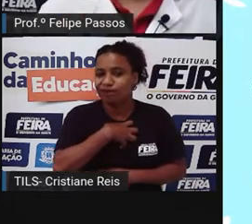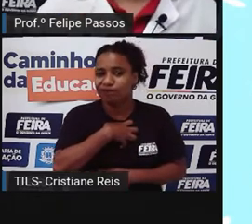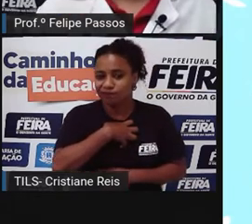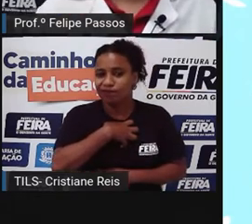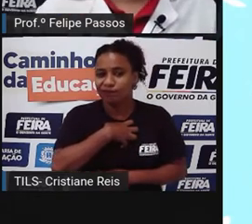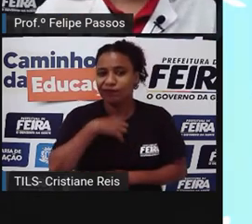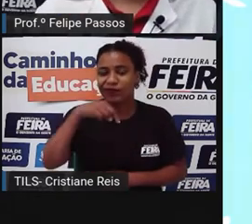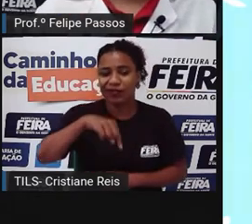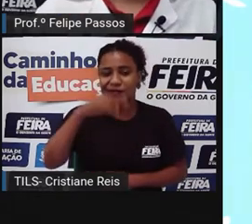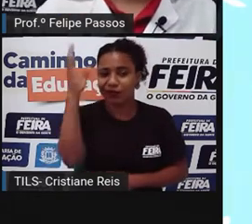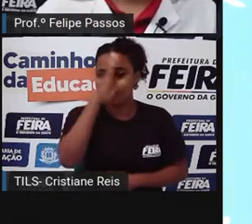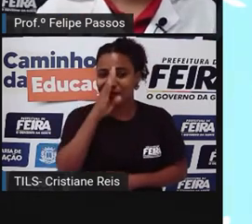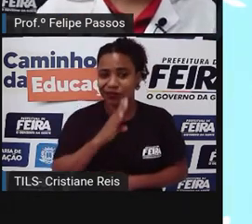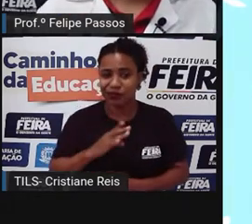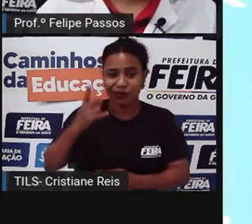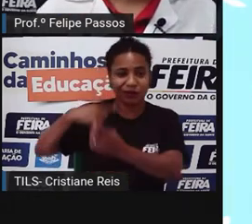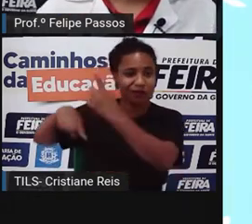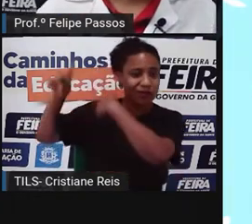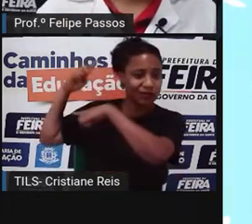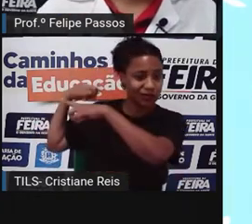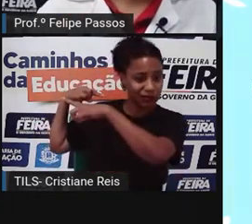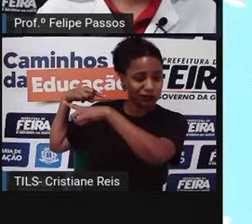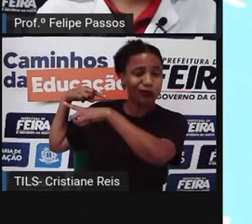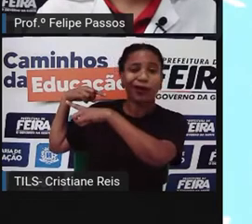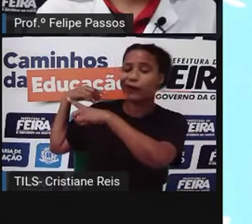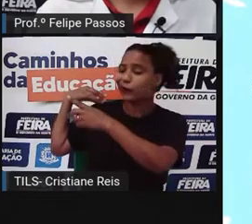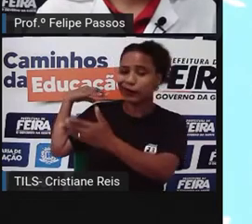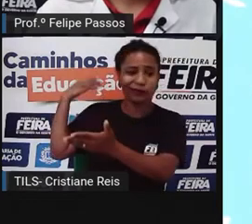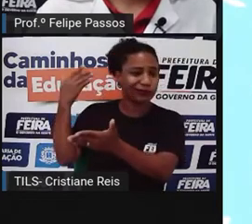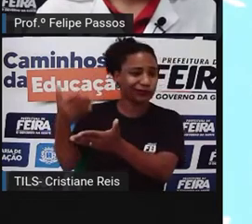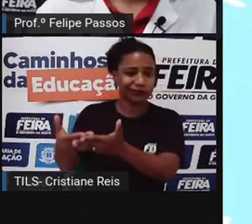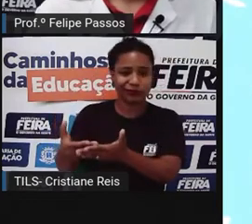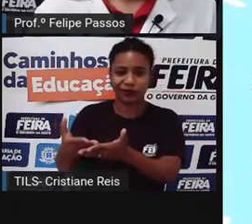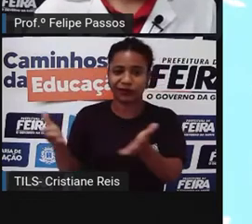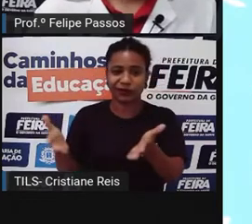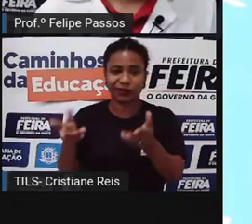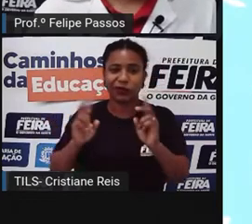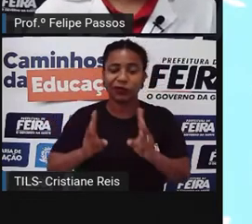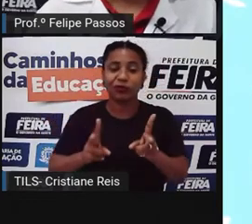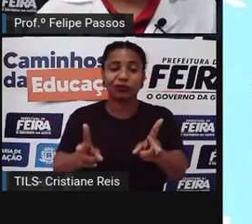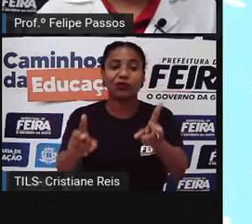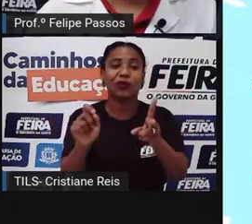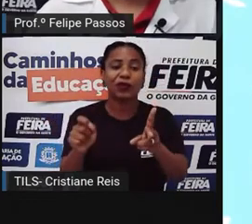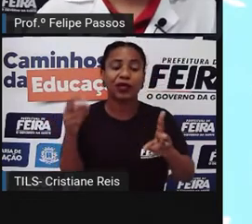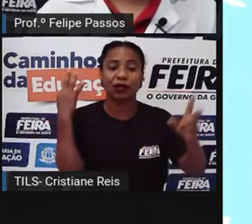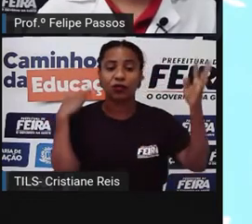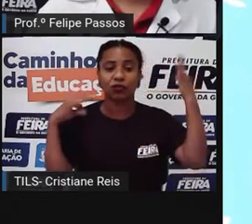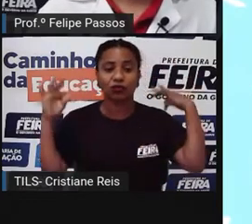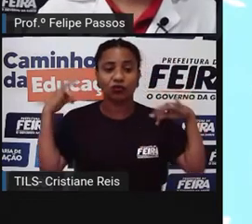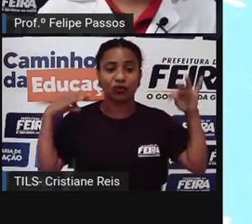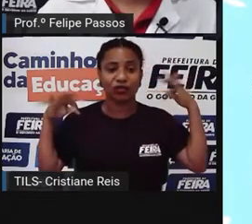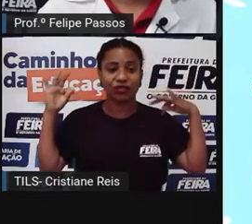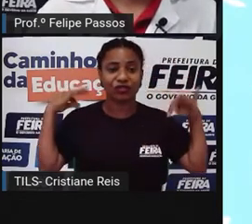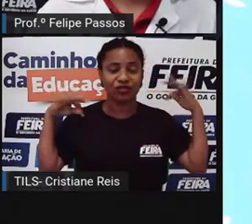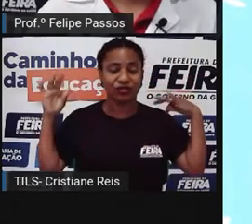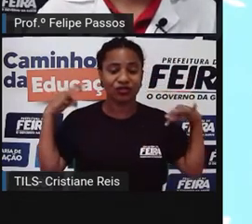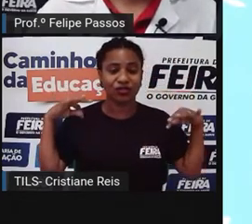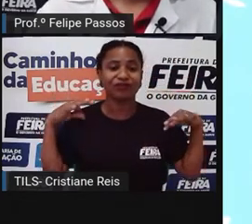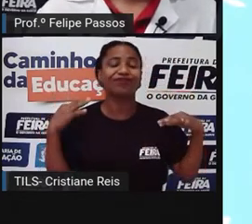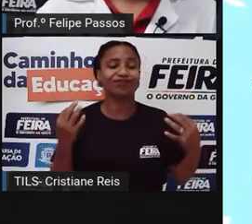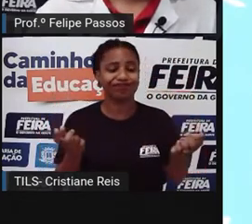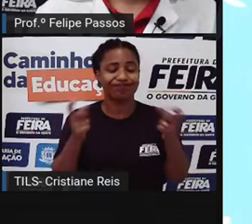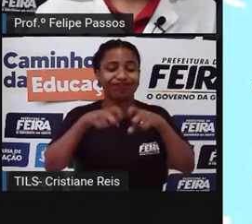que é do passado e é do presente também, né? Que é o turismo sexual. Infelizmente, a nossa imagem lá